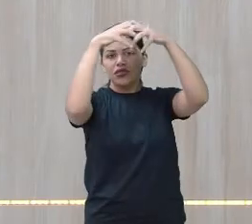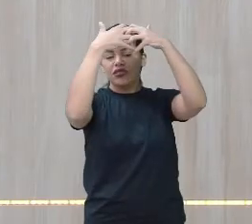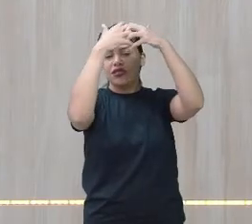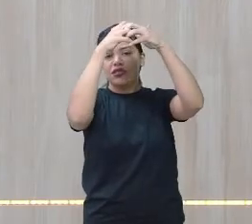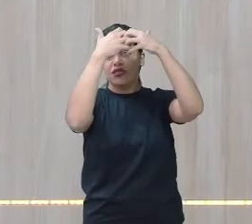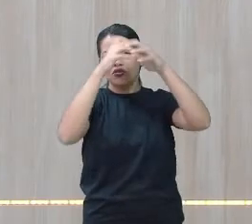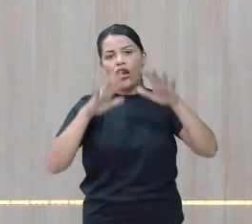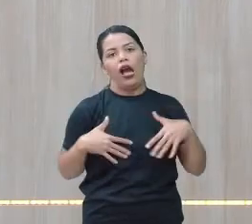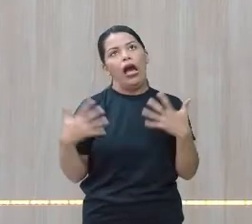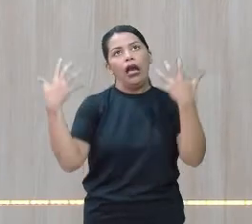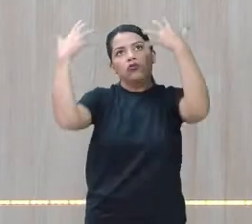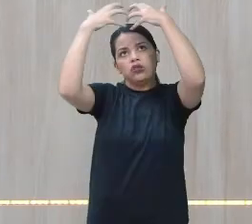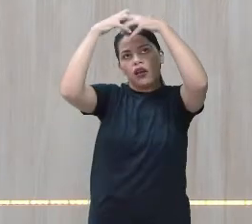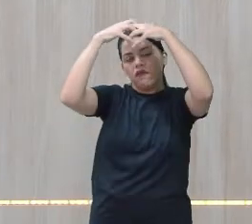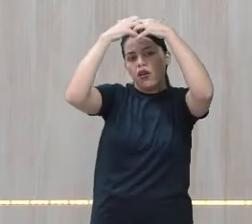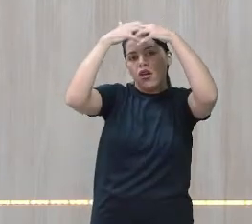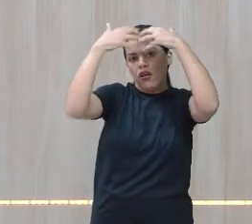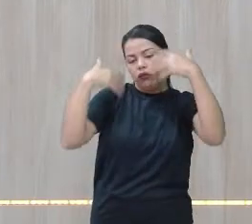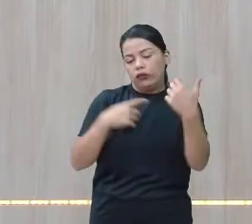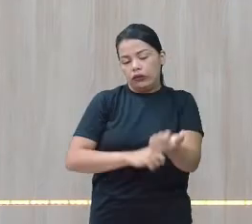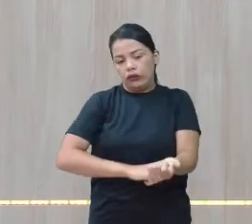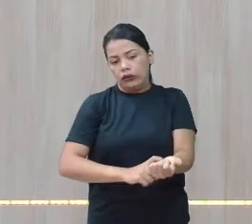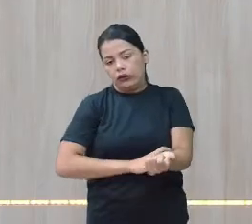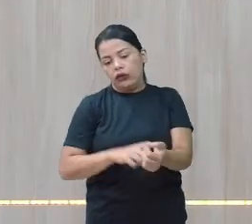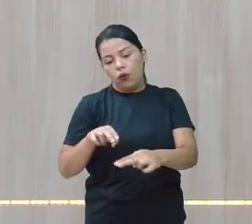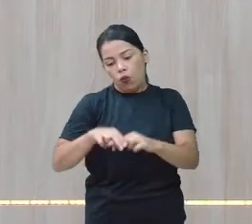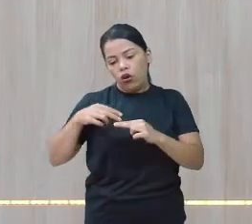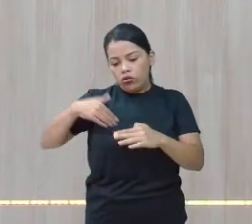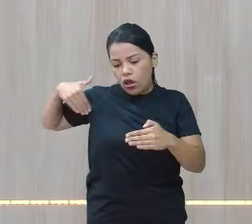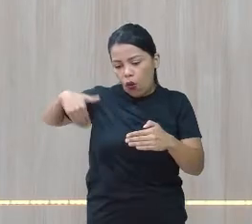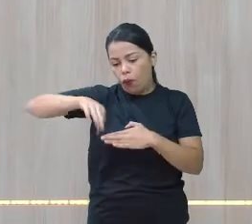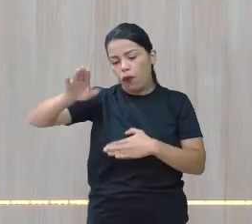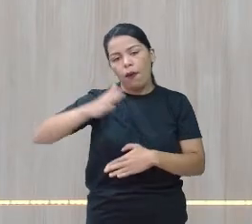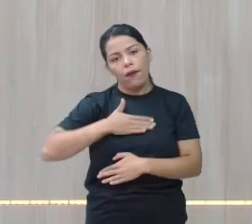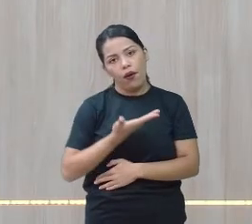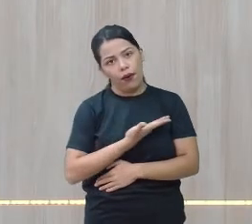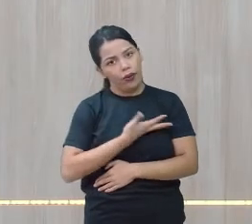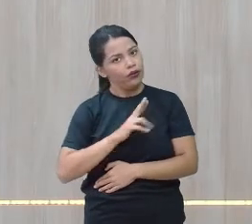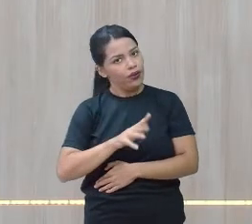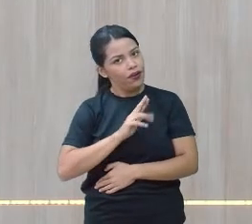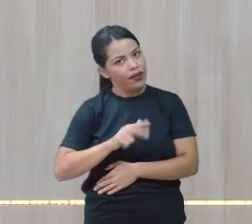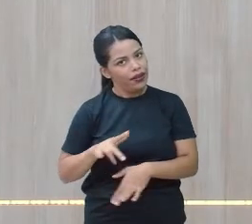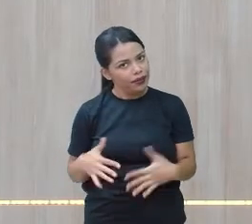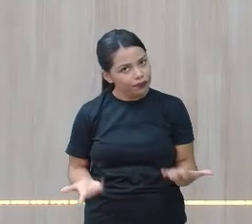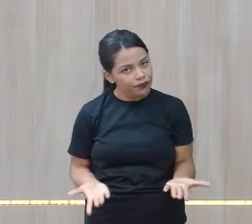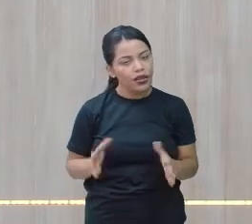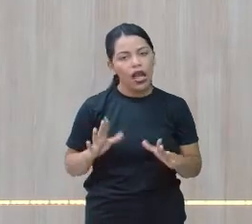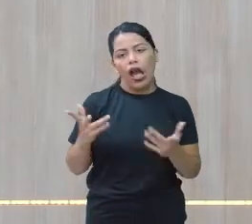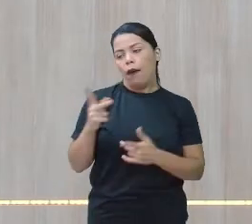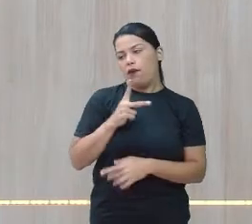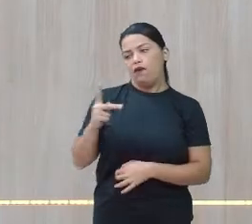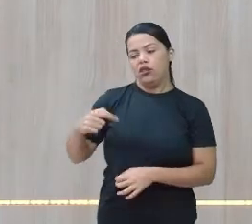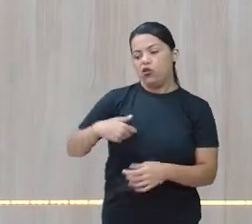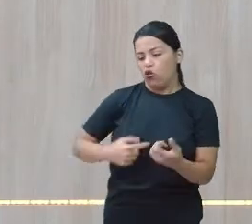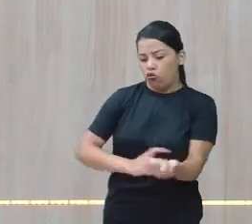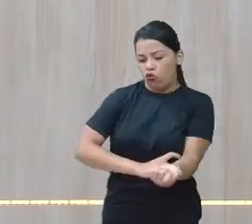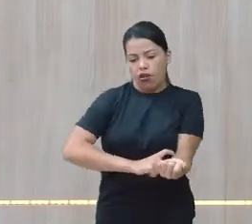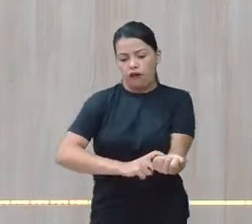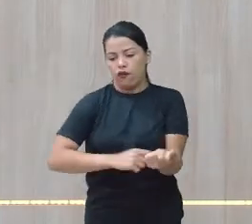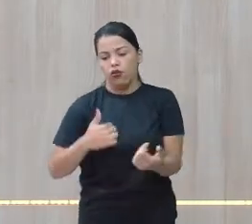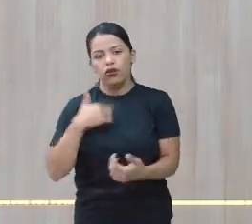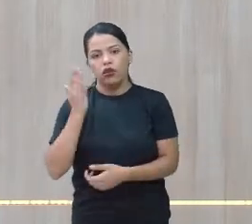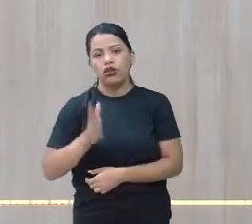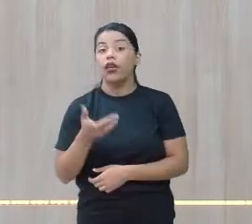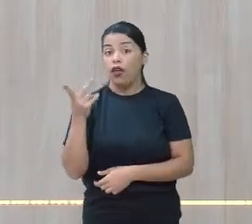chutei o meu amigo. Então, a gente vai ver que algumas coisas aí a gente tem condição de controlar. Professora, eu sou descontrolada, né? Eu já vi muitos